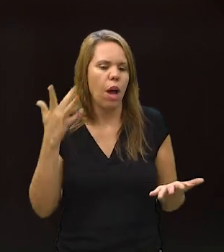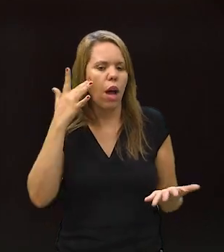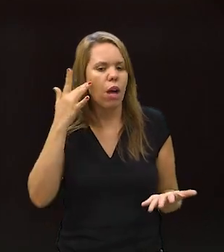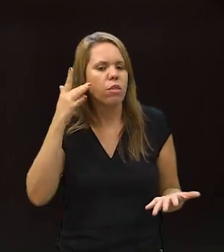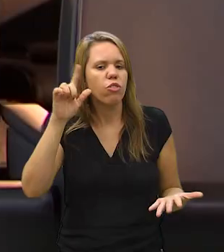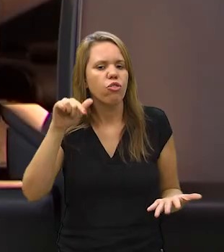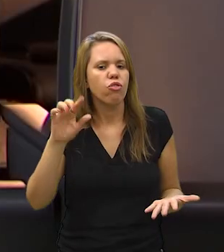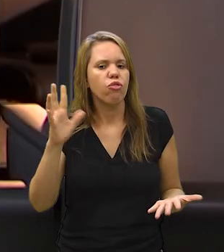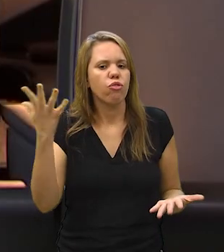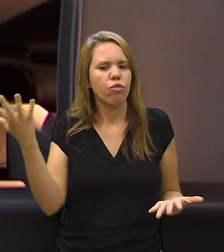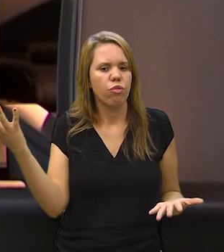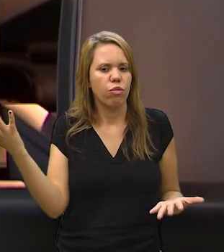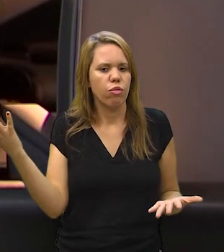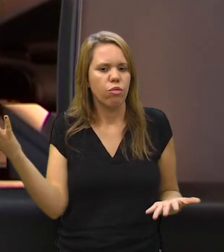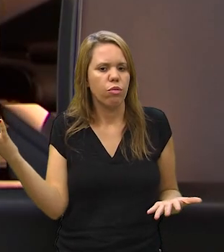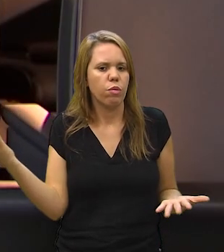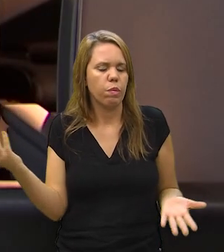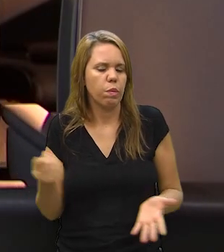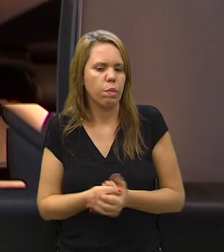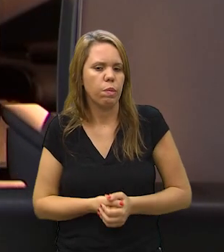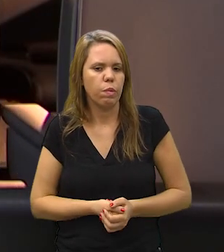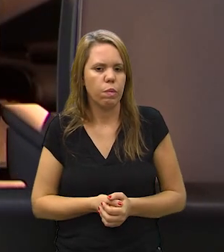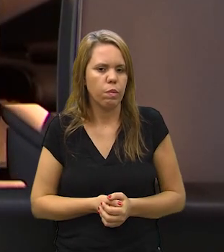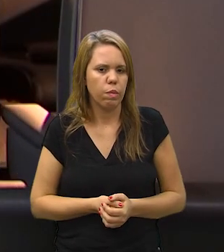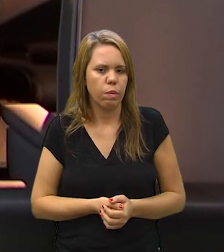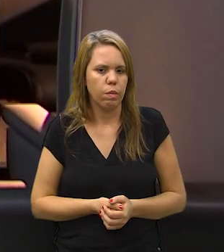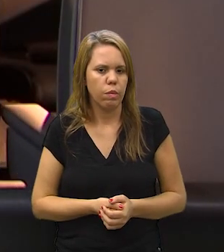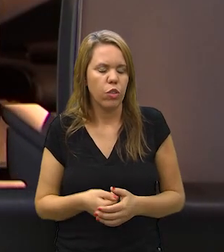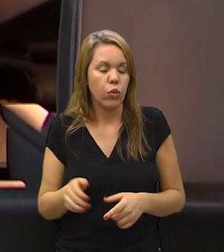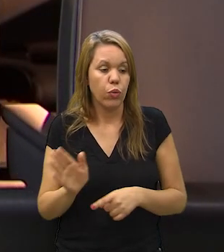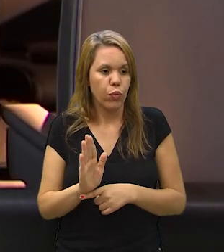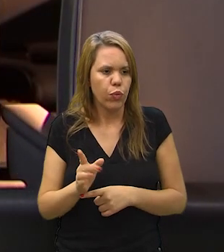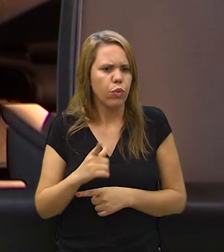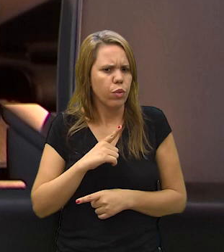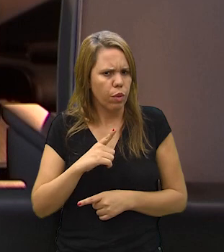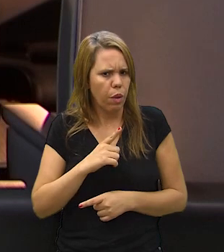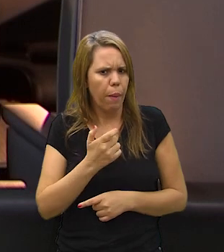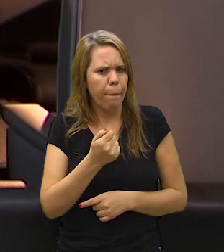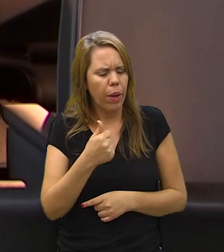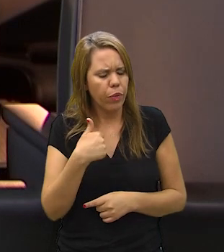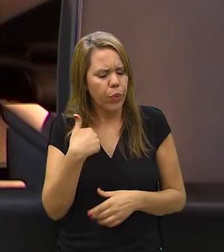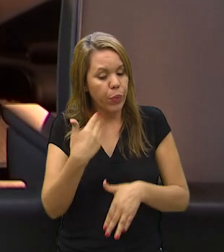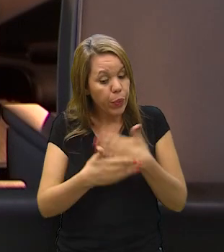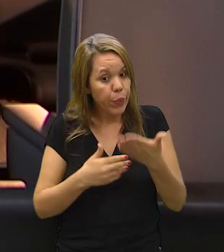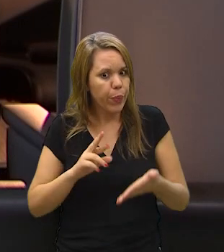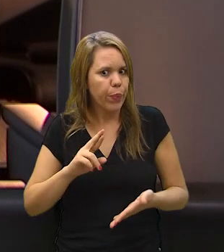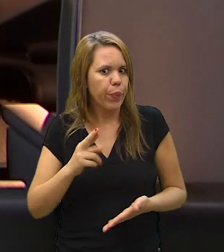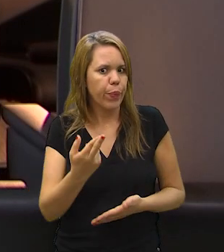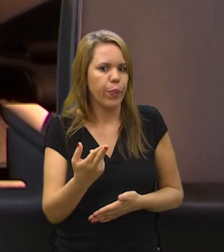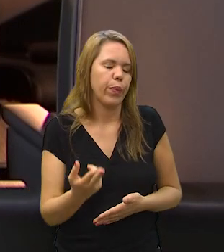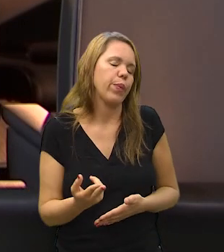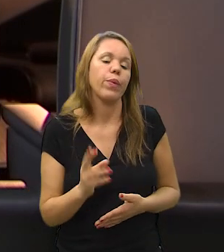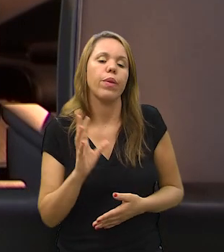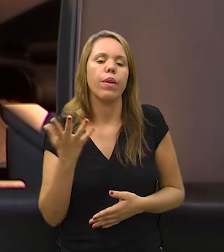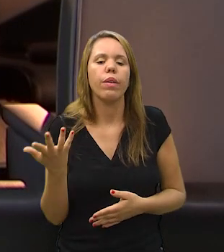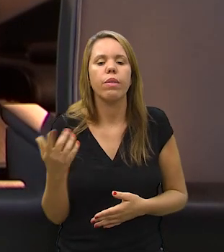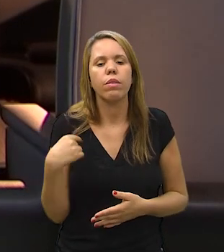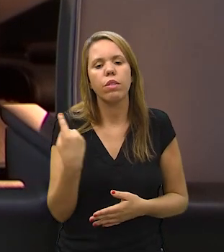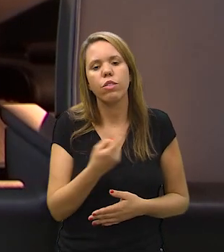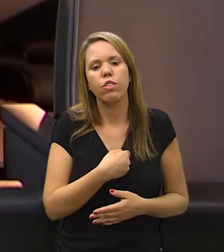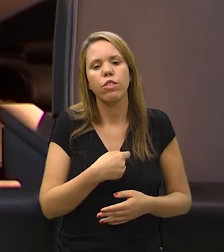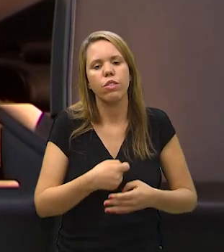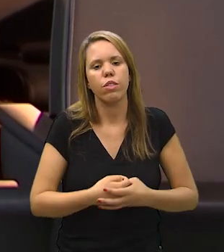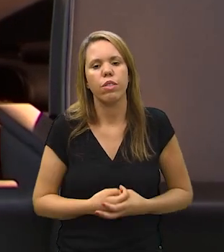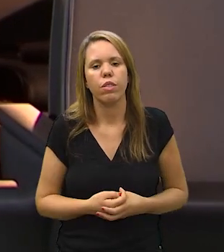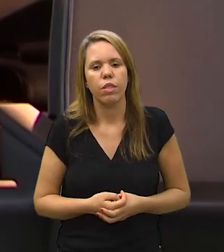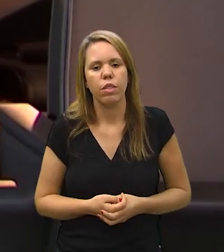a situação. E nesse filme a gente tem um pouco aí das consequências do que acontece quando a